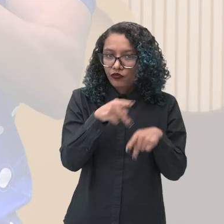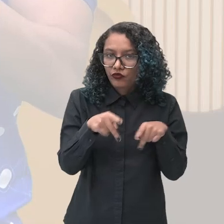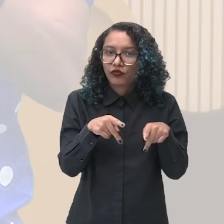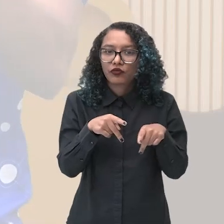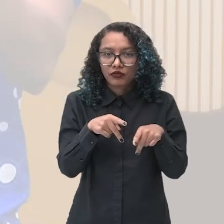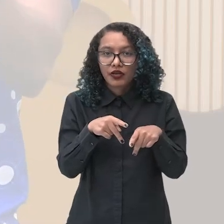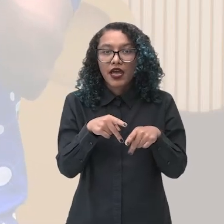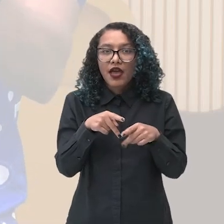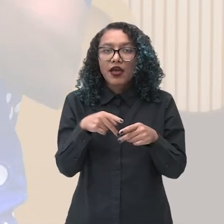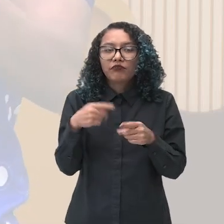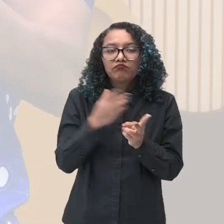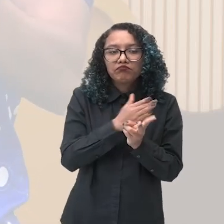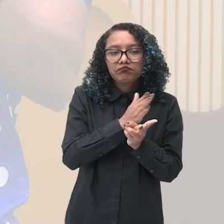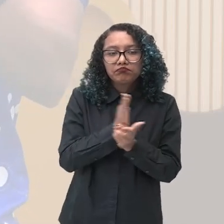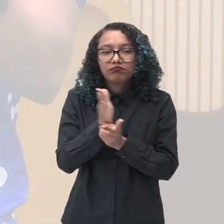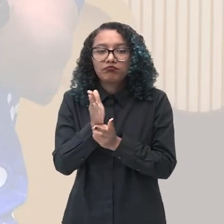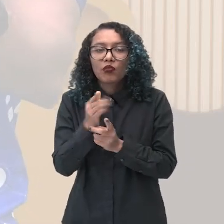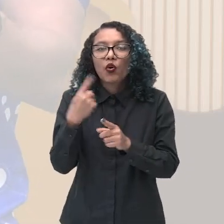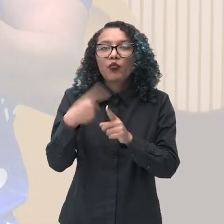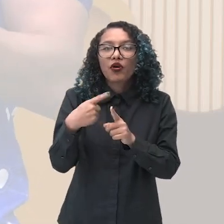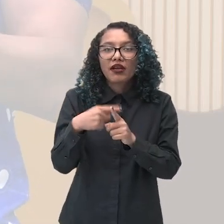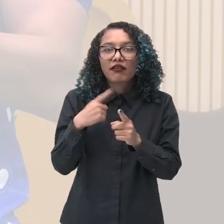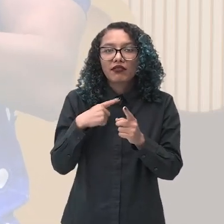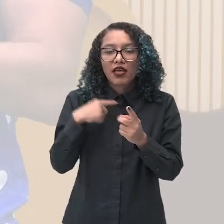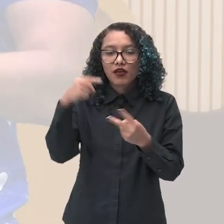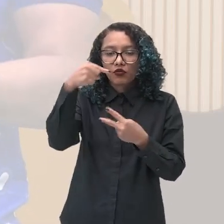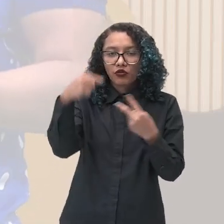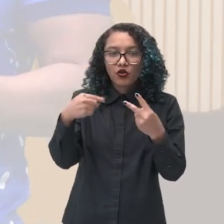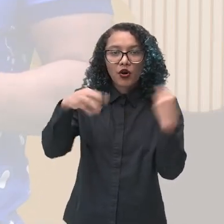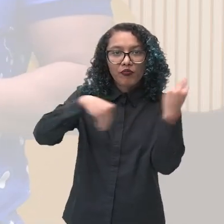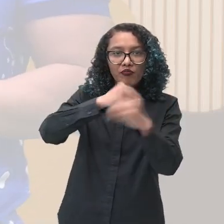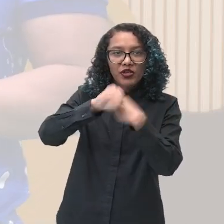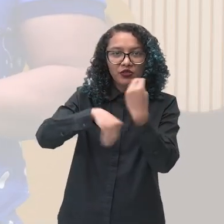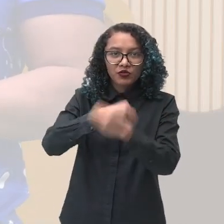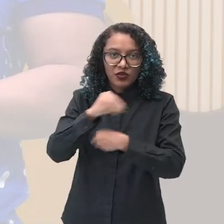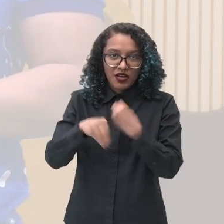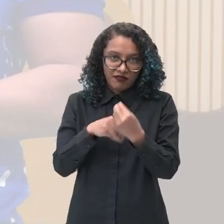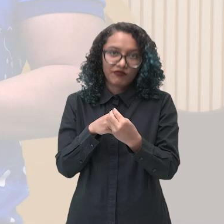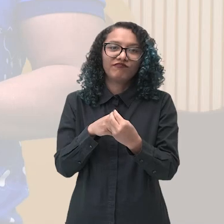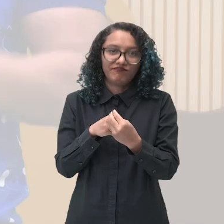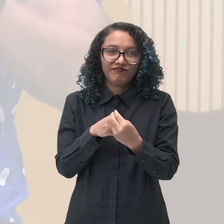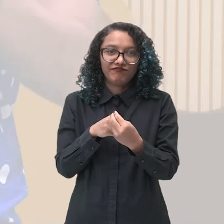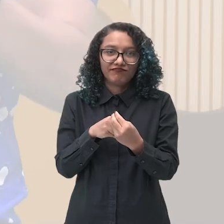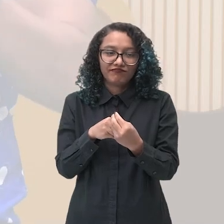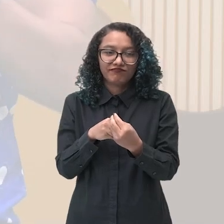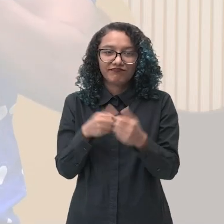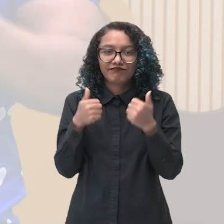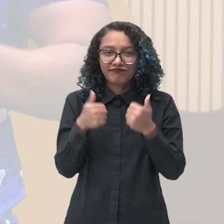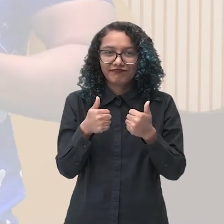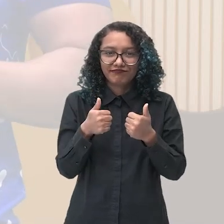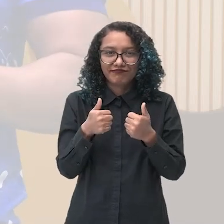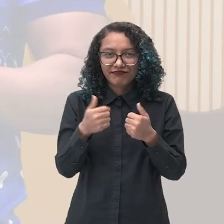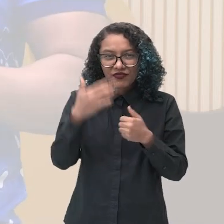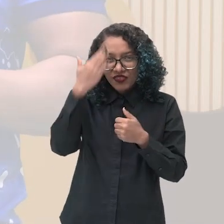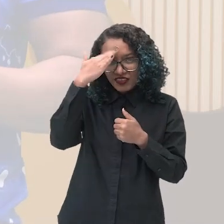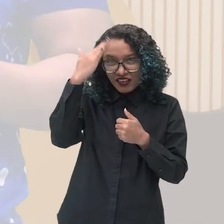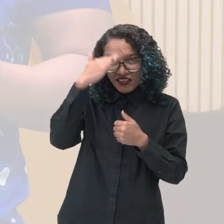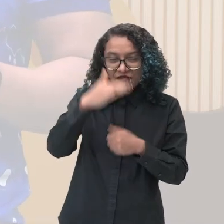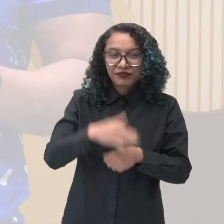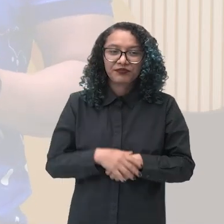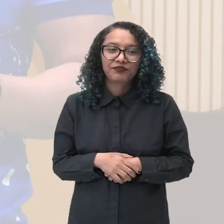movimento bivalente por reunir as características dos dois movimentos anteriores que eu citei para vocês. Certinho? Deu para